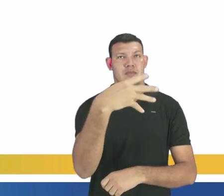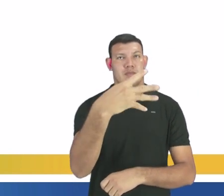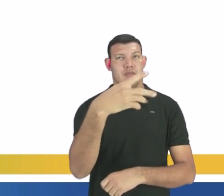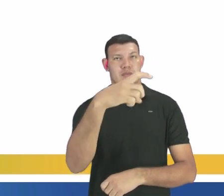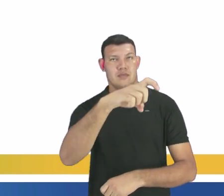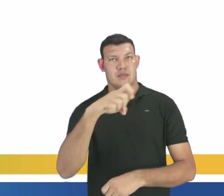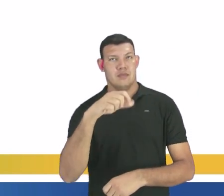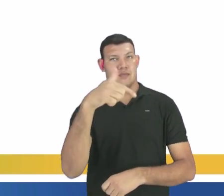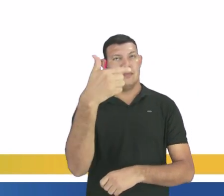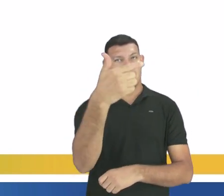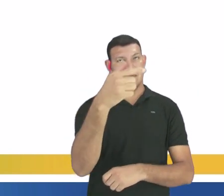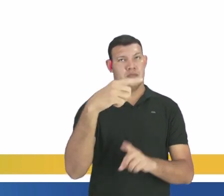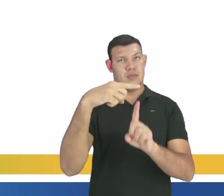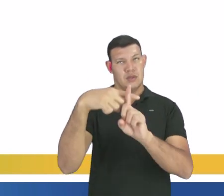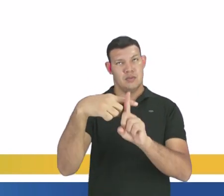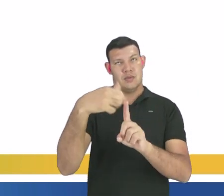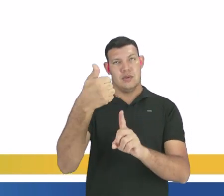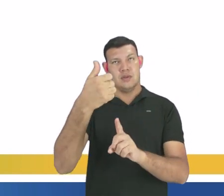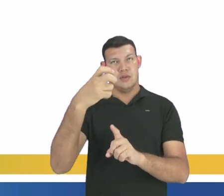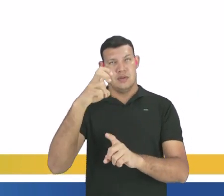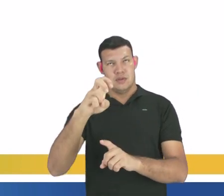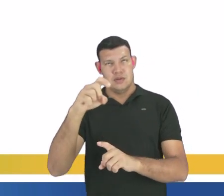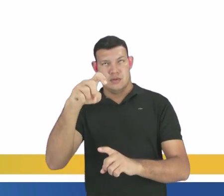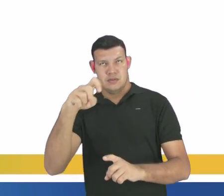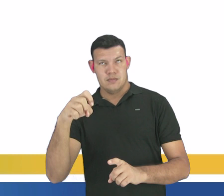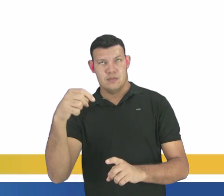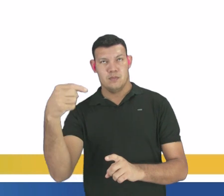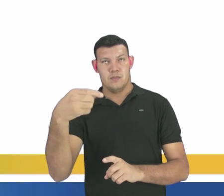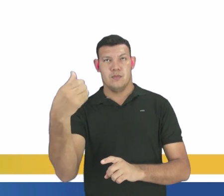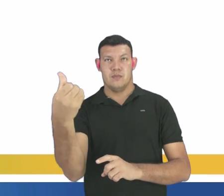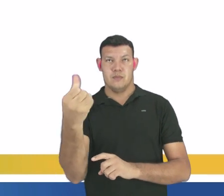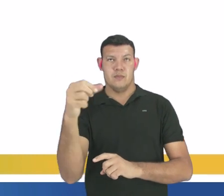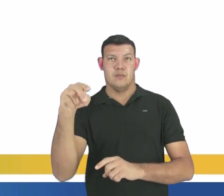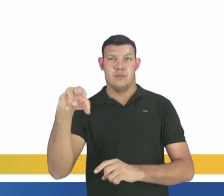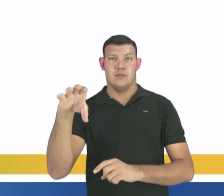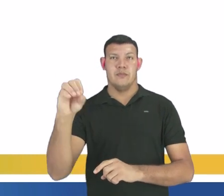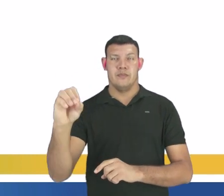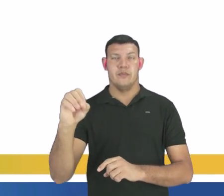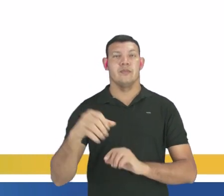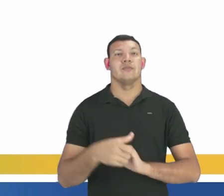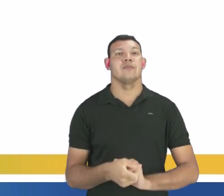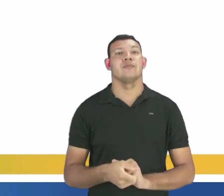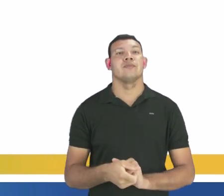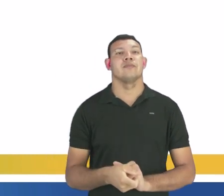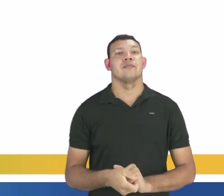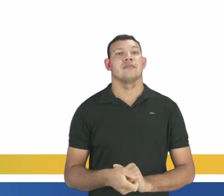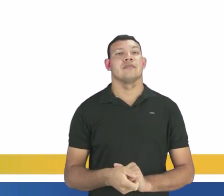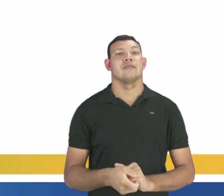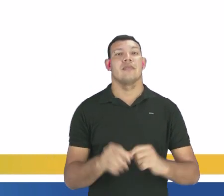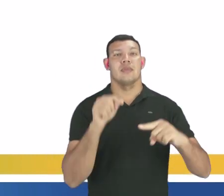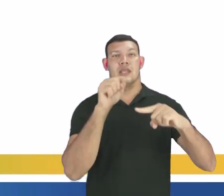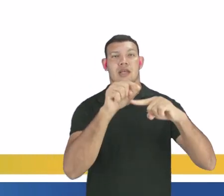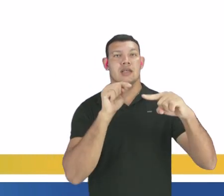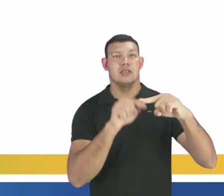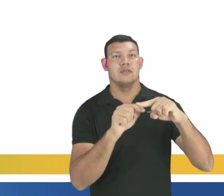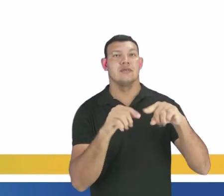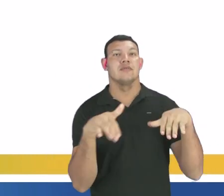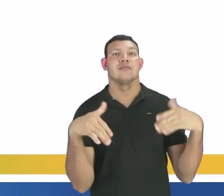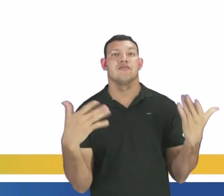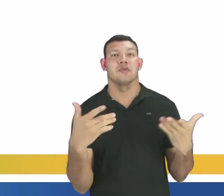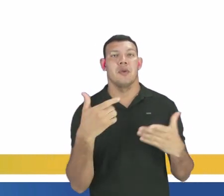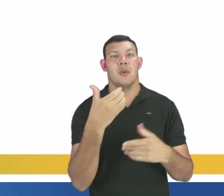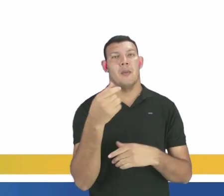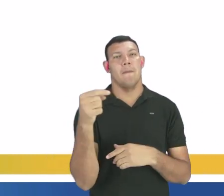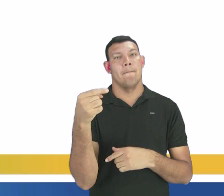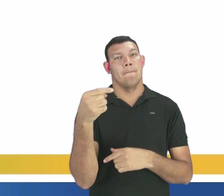conjunto limitado, que serão o menos 6, o menos 3, o menos 2, o menos 1, 1, 2, 3 e